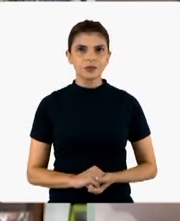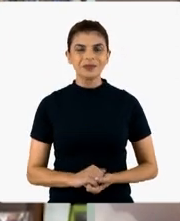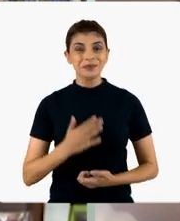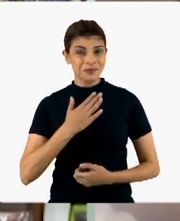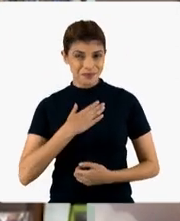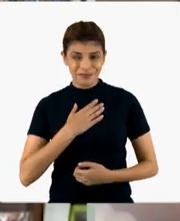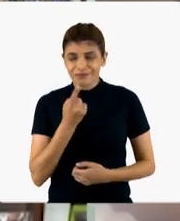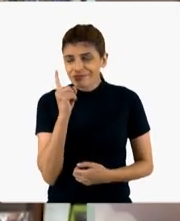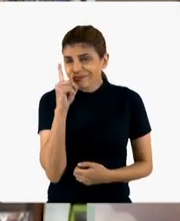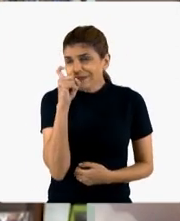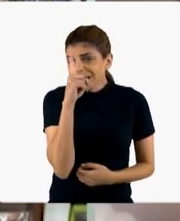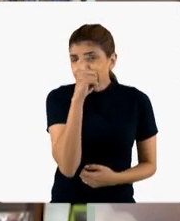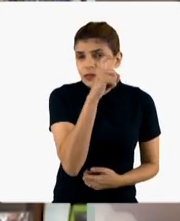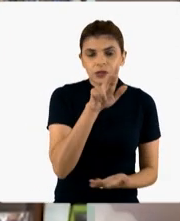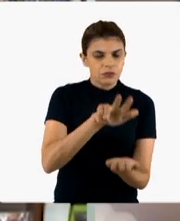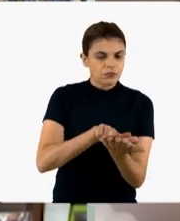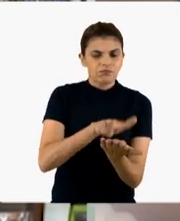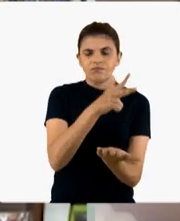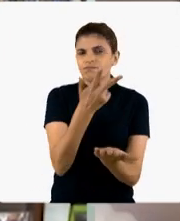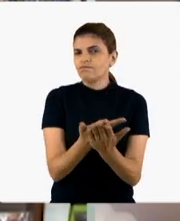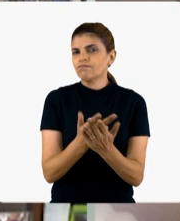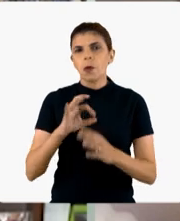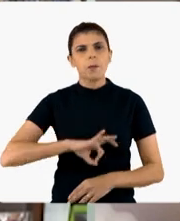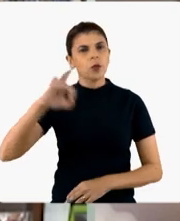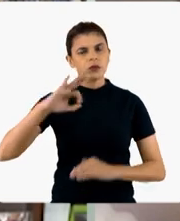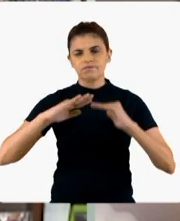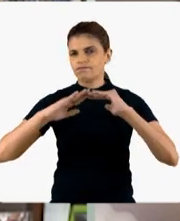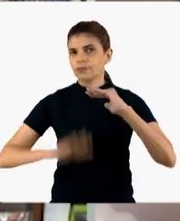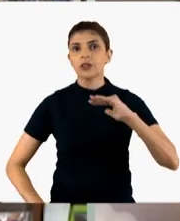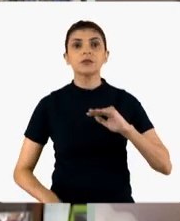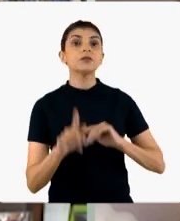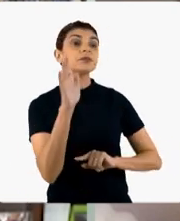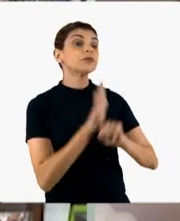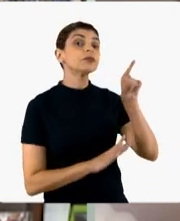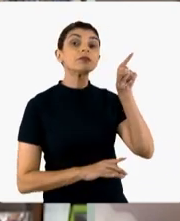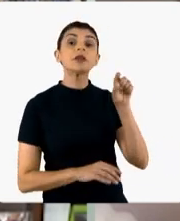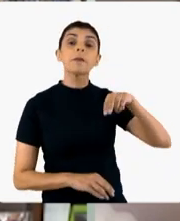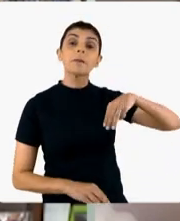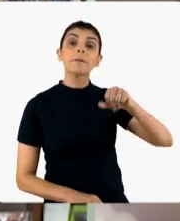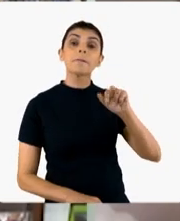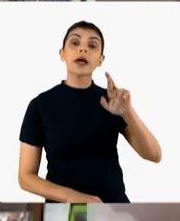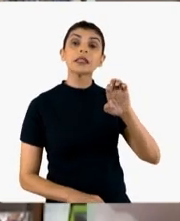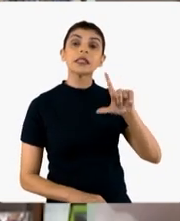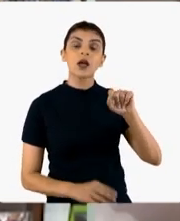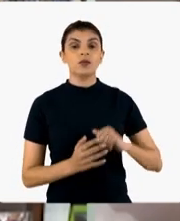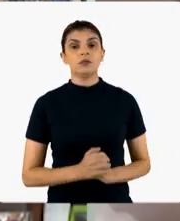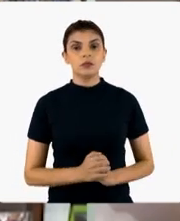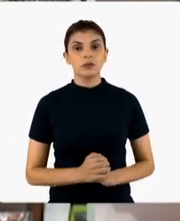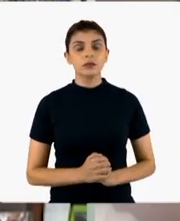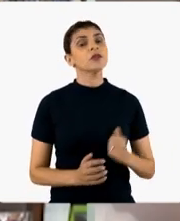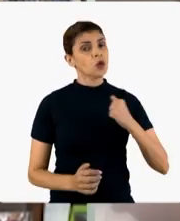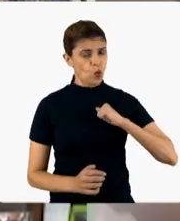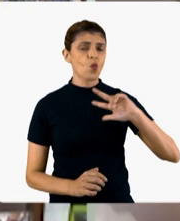A minha taxa de pronação é baixíssima, para ser sincero. Tá bom. É baixíssima, Marcelo, baixíssima. Amato.